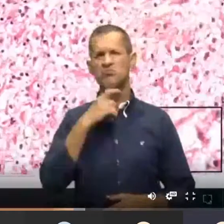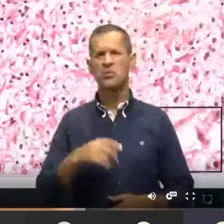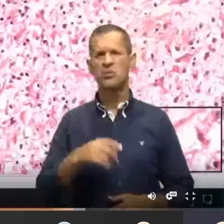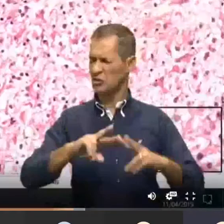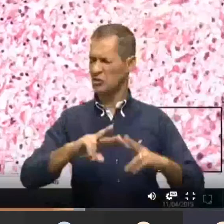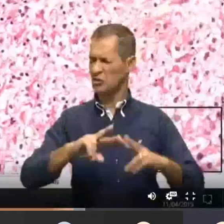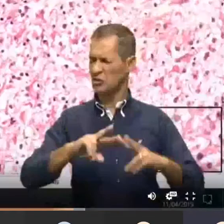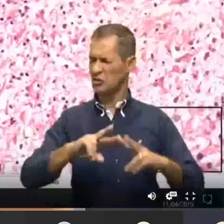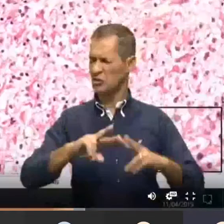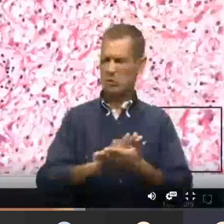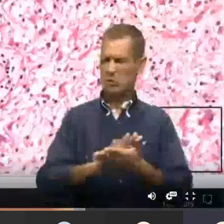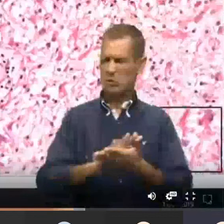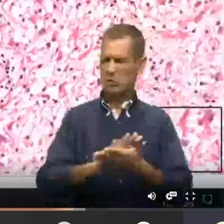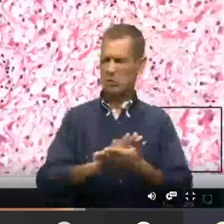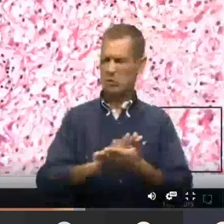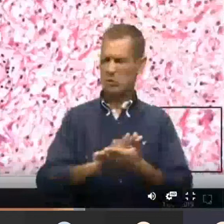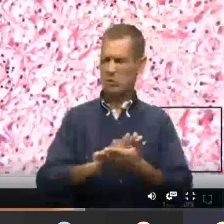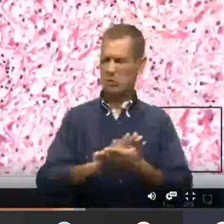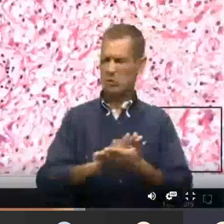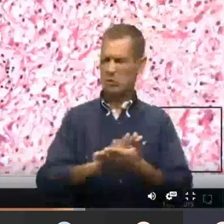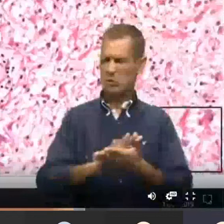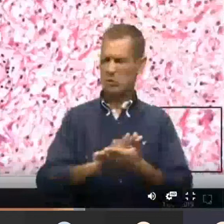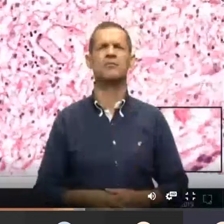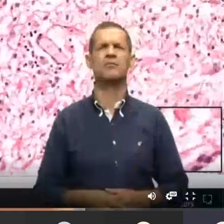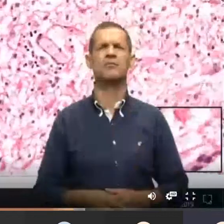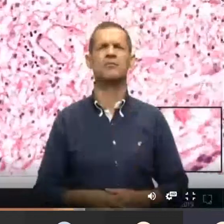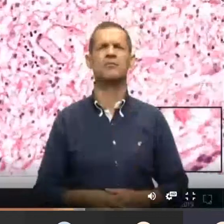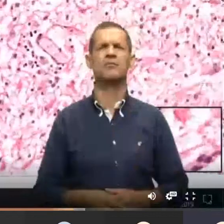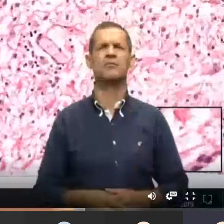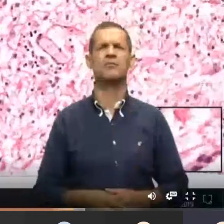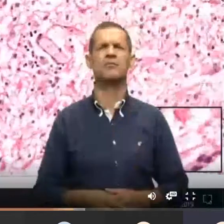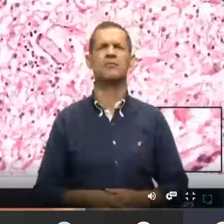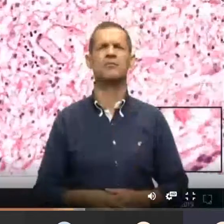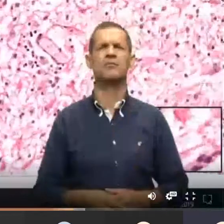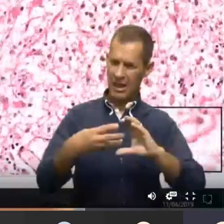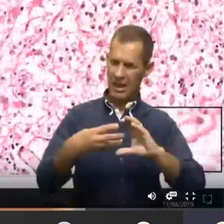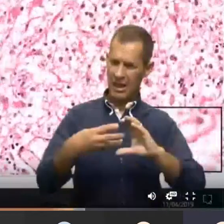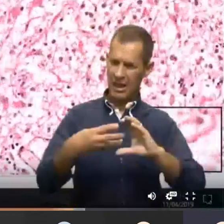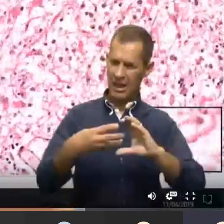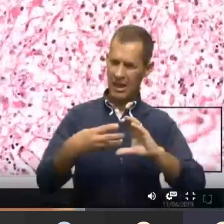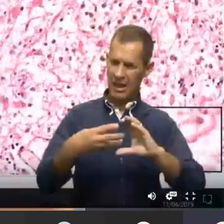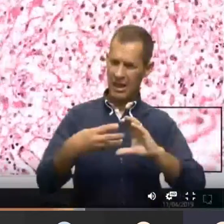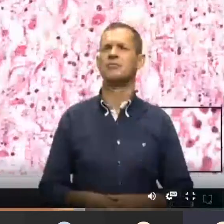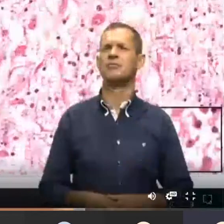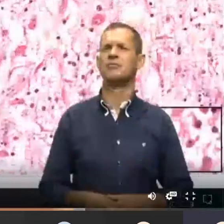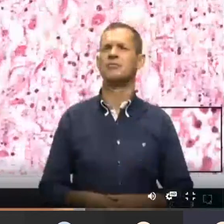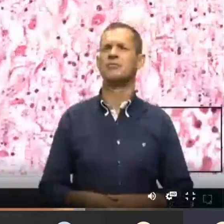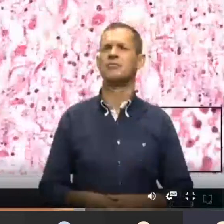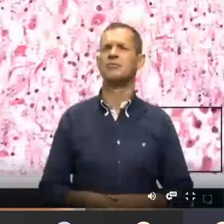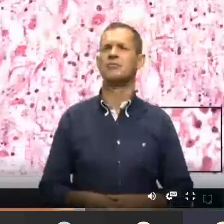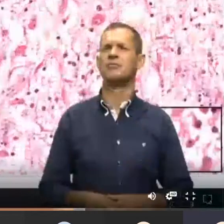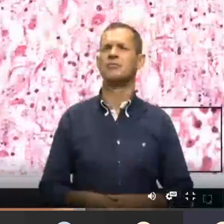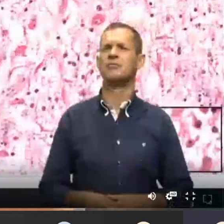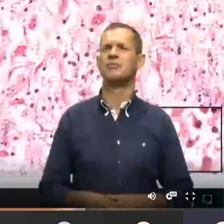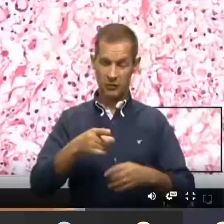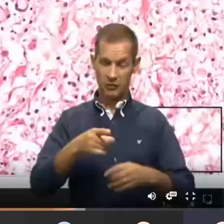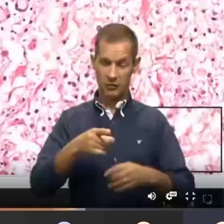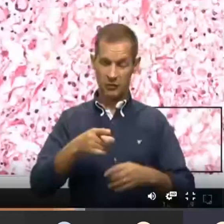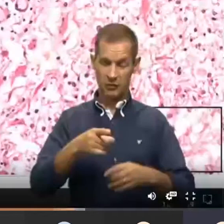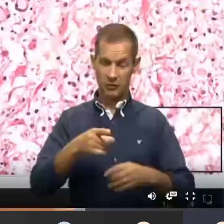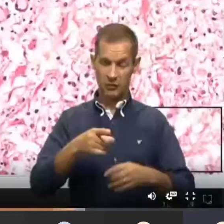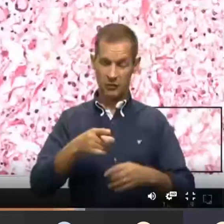tem uma estrutura, eu mal consigo identificar para vocês uma estrutura celular íntegra.